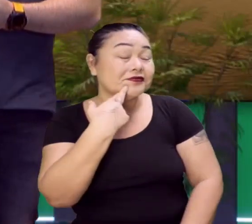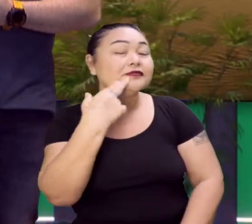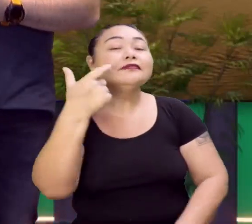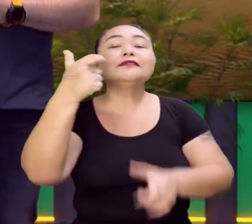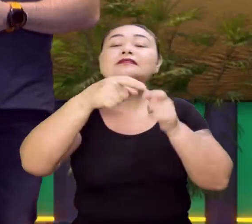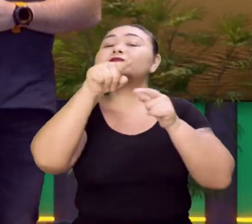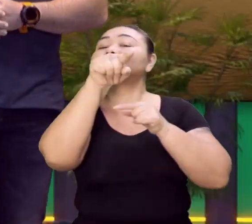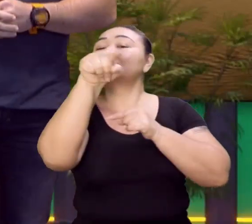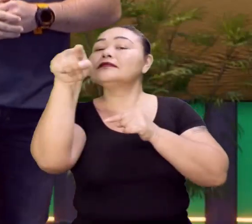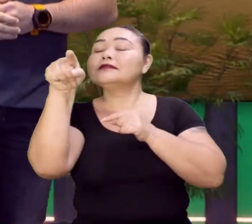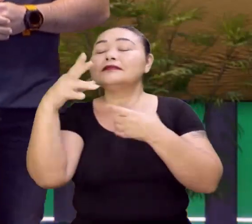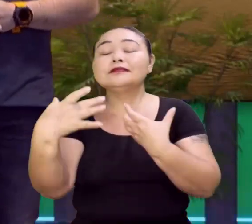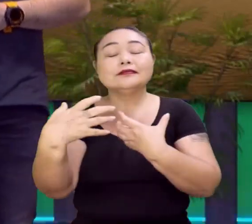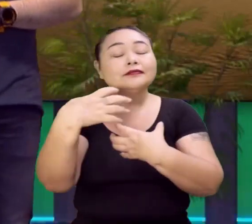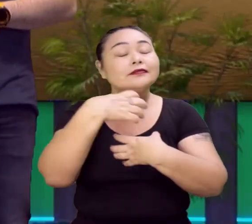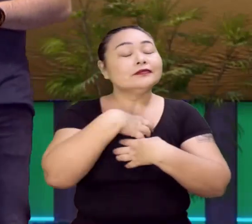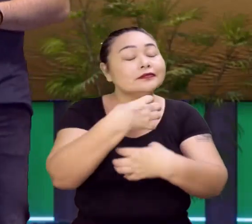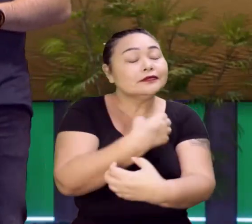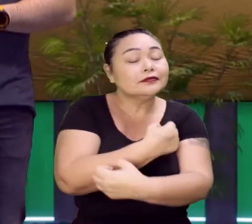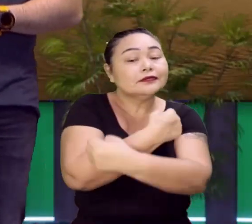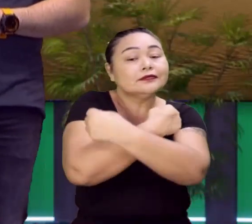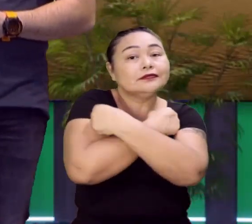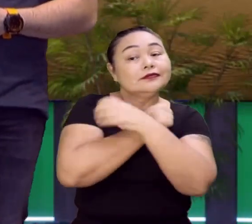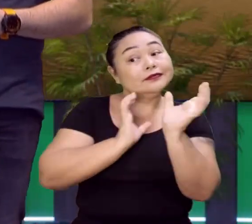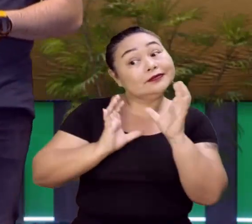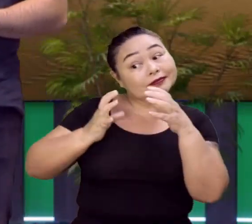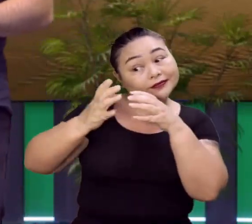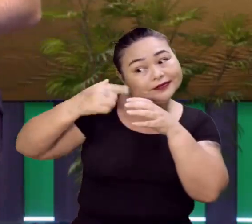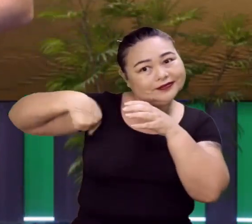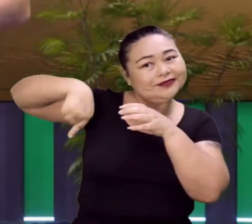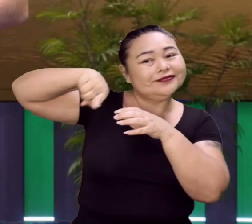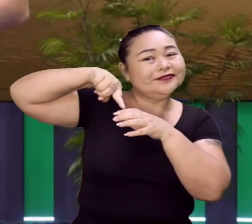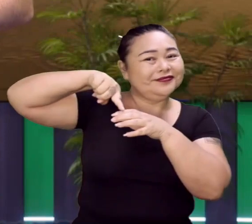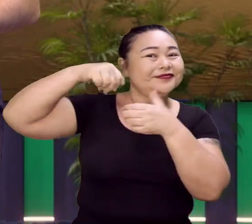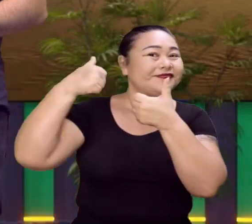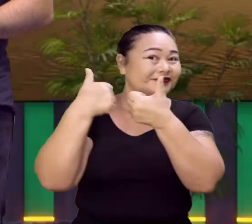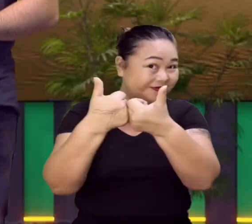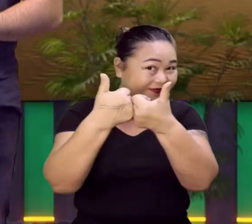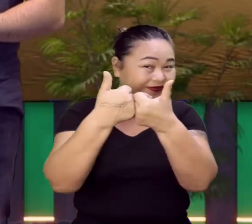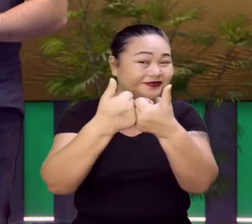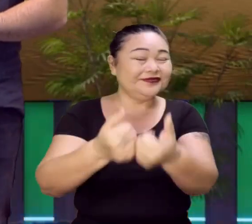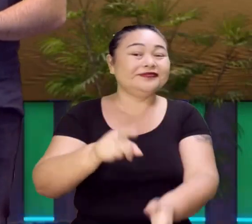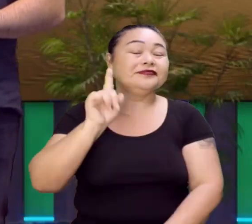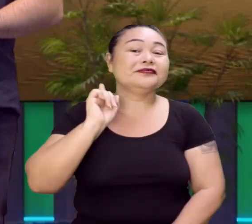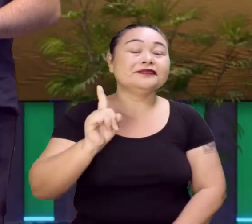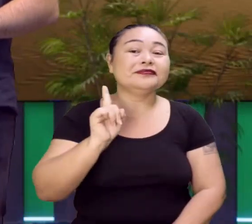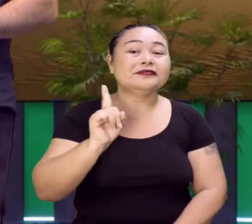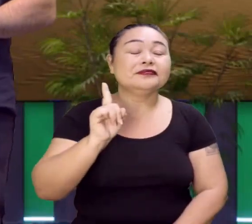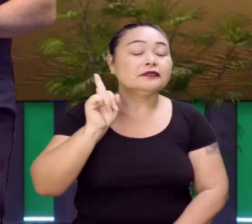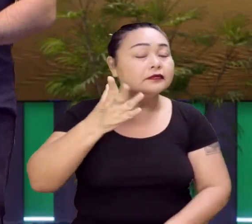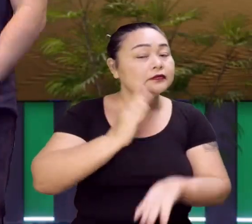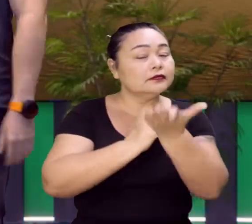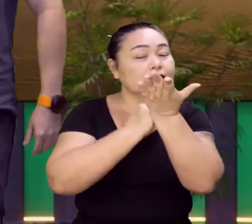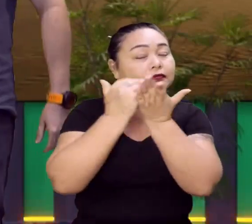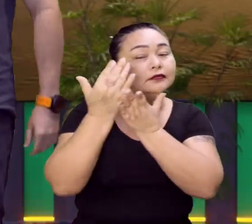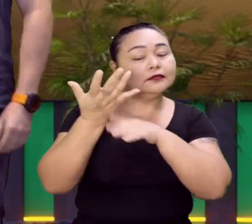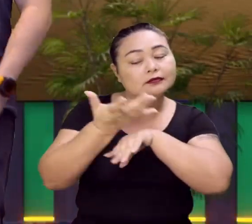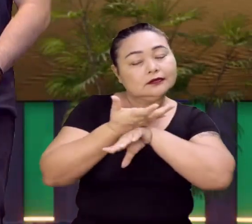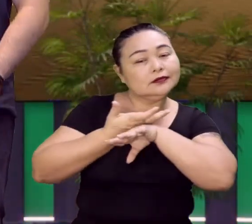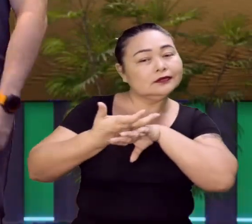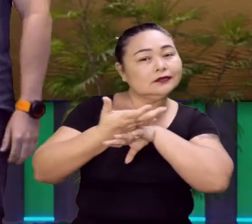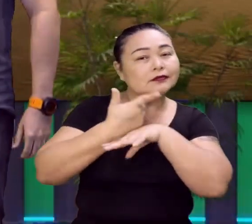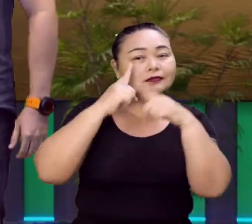você estiver, sintam-se abraçados pela equipe de Exatamente, Geografia. com certeza. Rogério, o início dessa disciplina ela